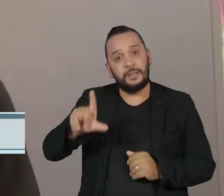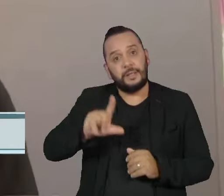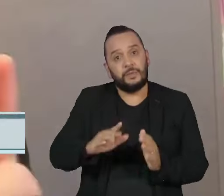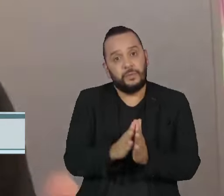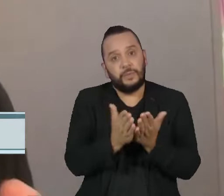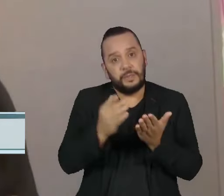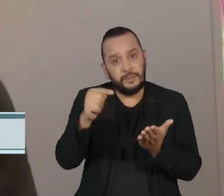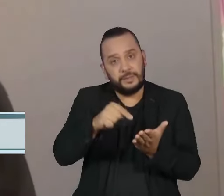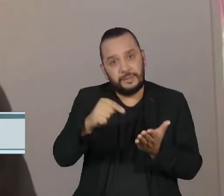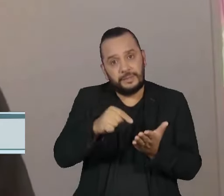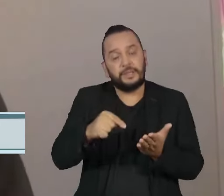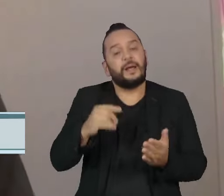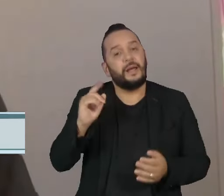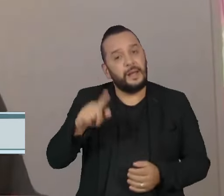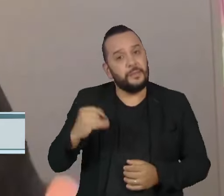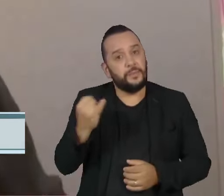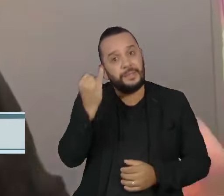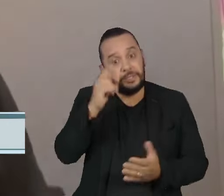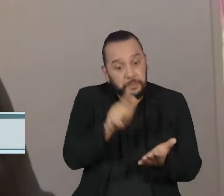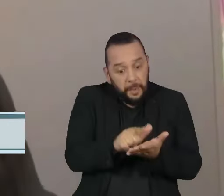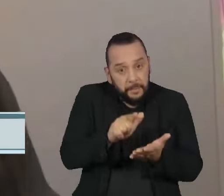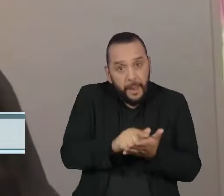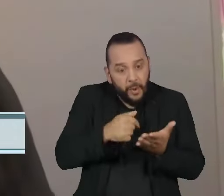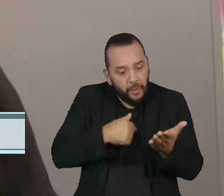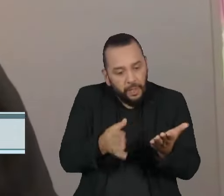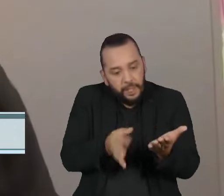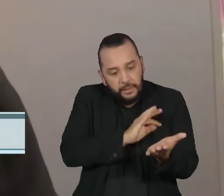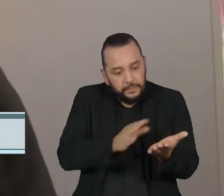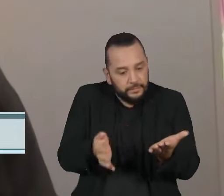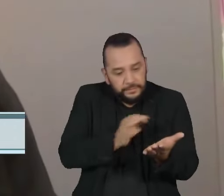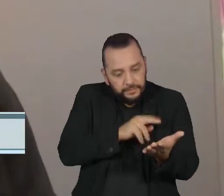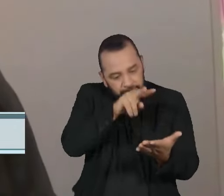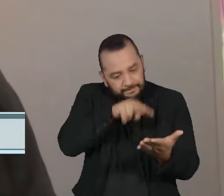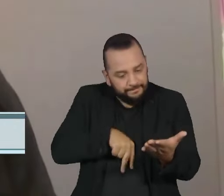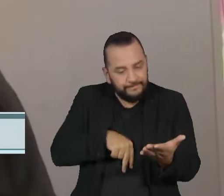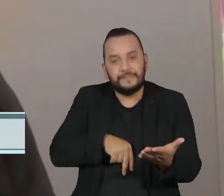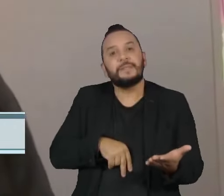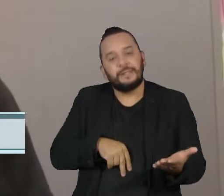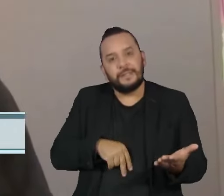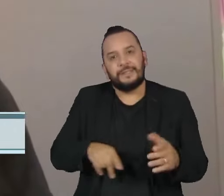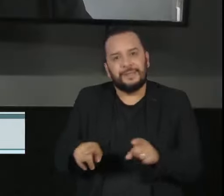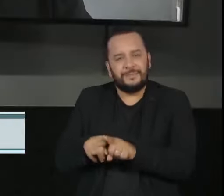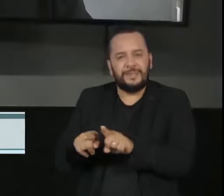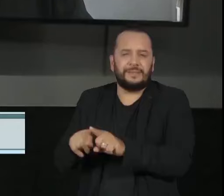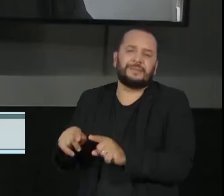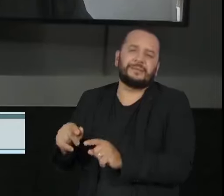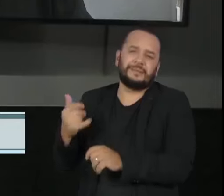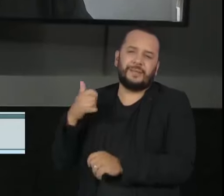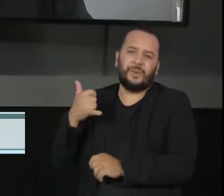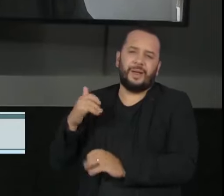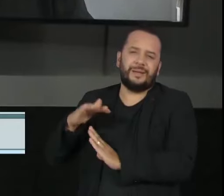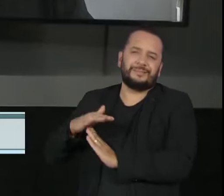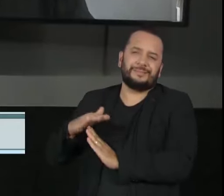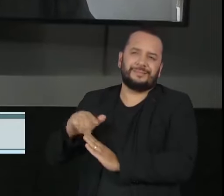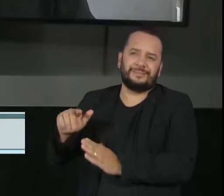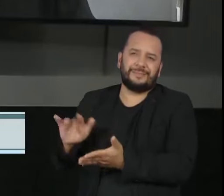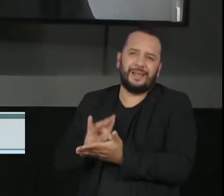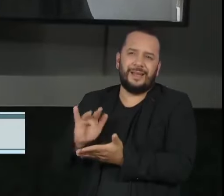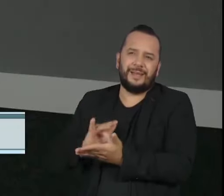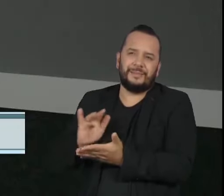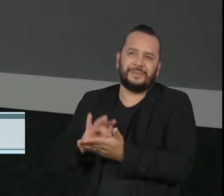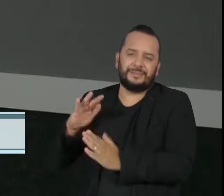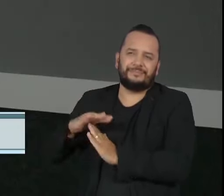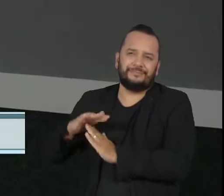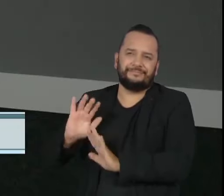importante de papel livro de papel e esse desafio de começar a limitar os celulares e e tablets na vida da